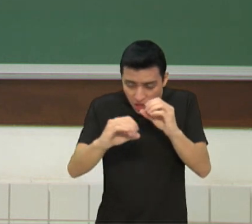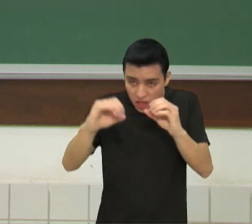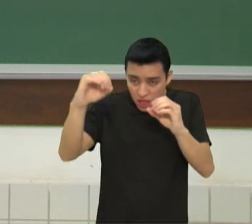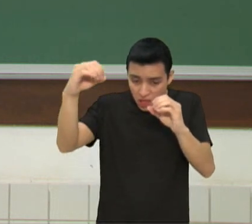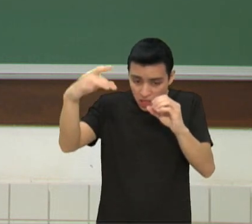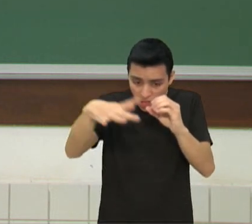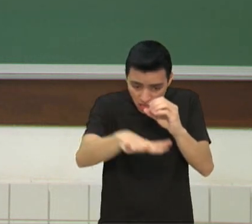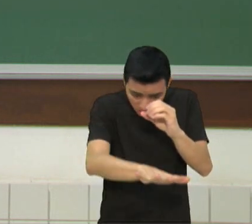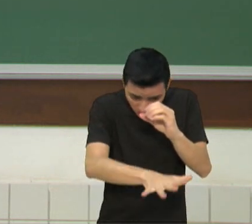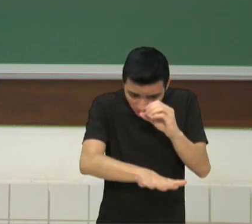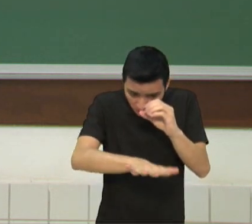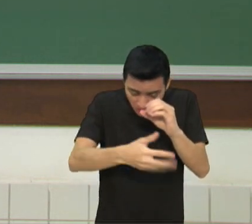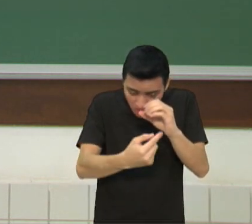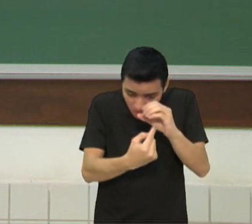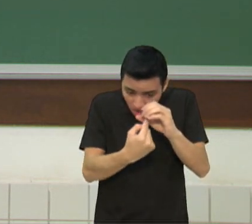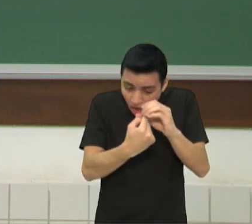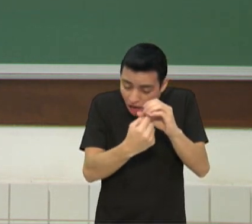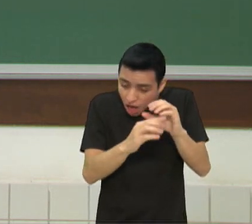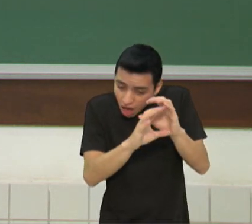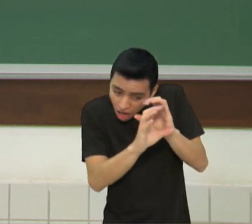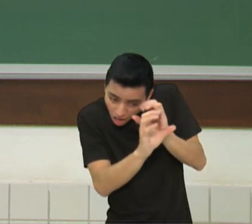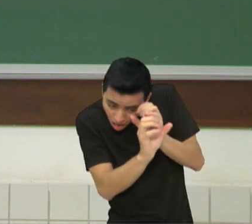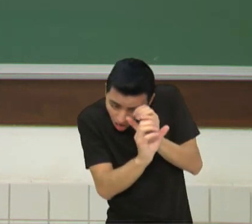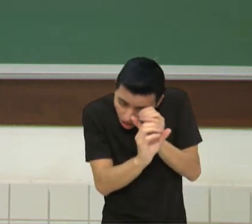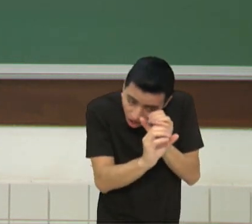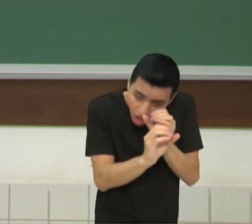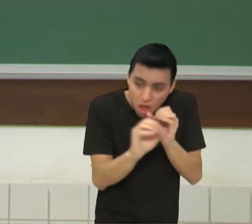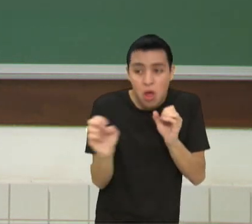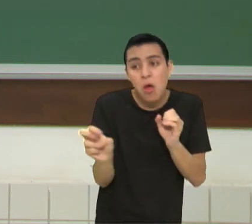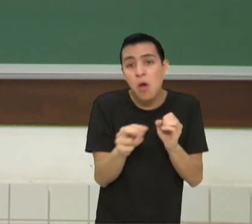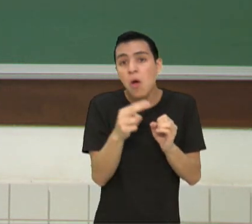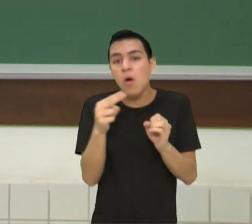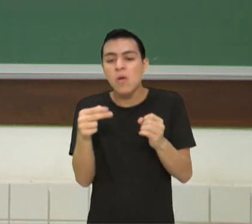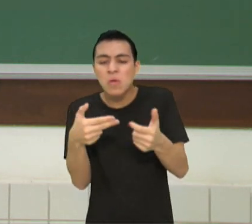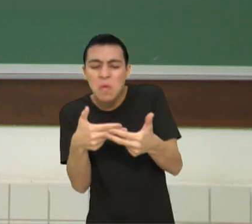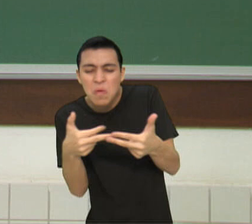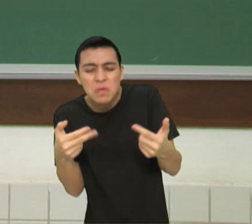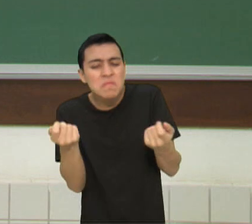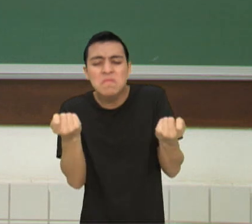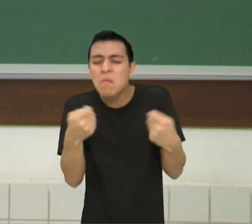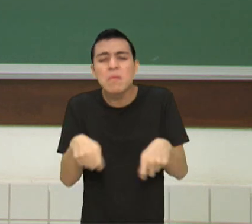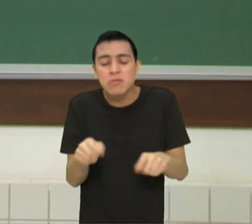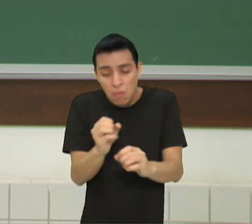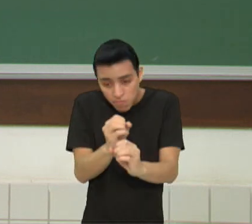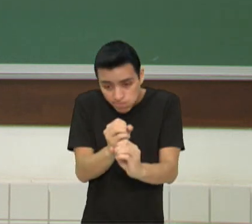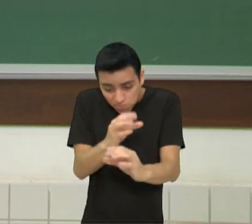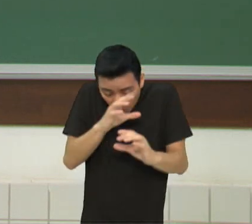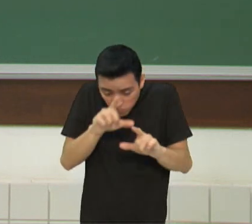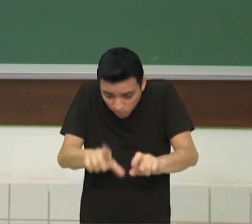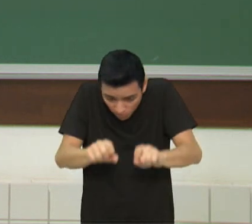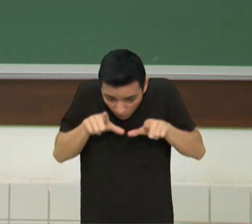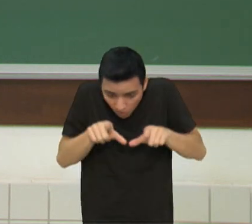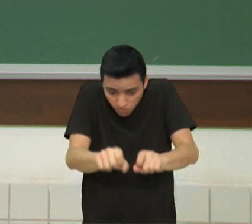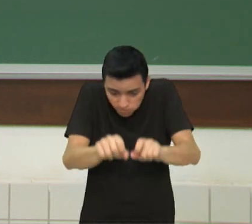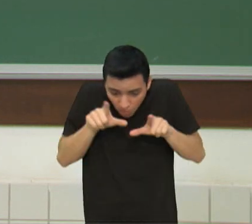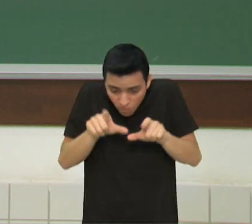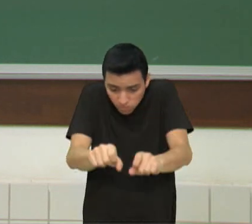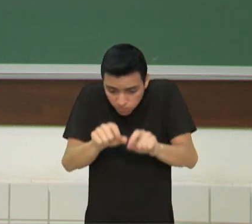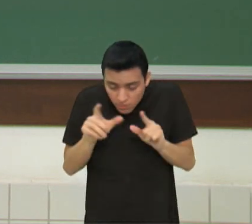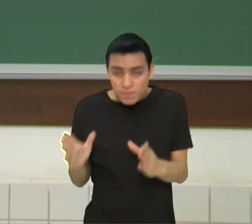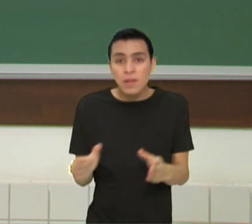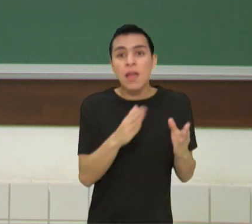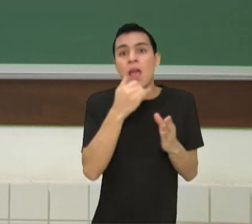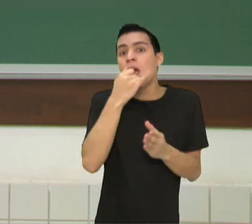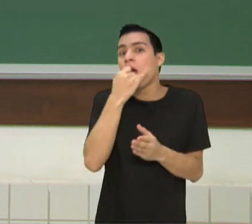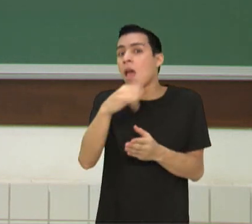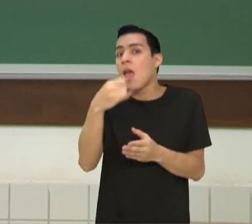refletida, ou estruturas que você não precisa de um aumento muito grande. Quando que eu vou para o microscópio eletrônico?